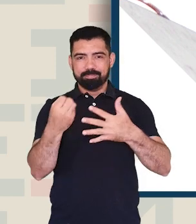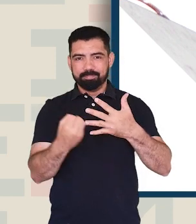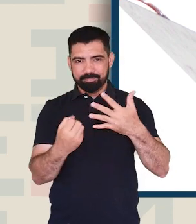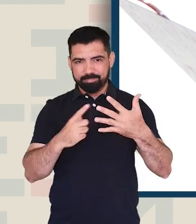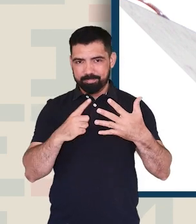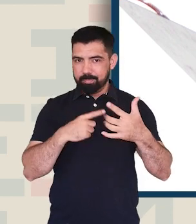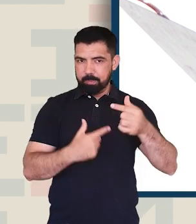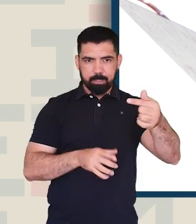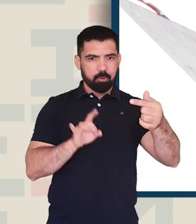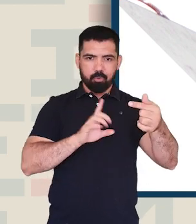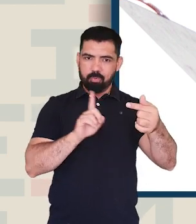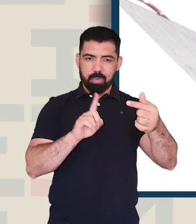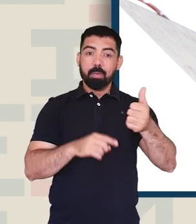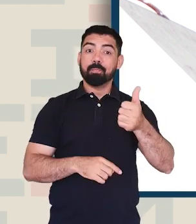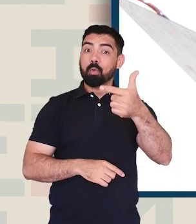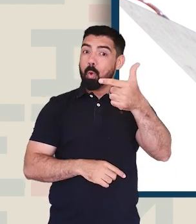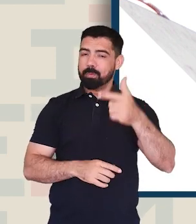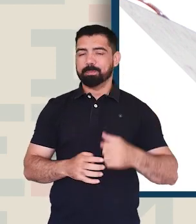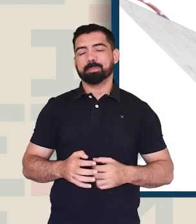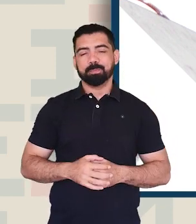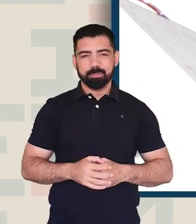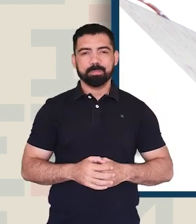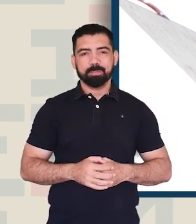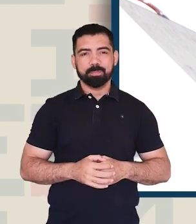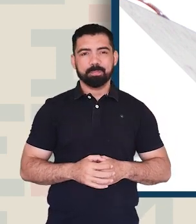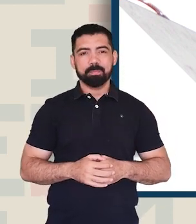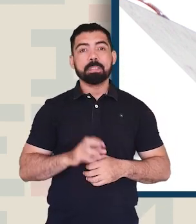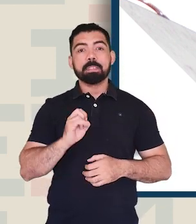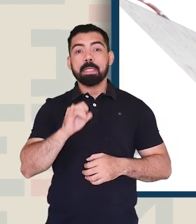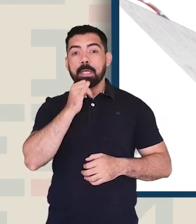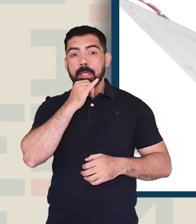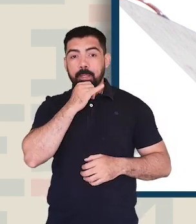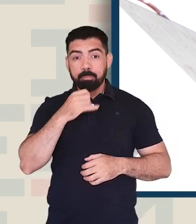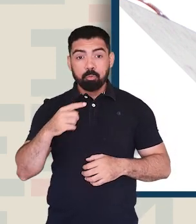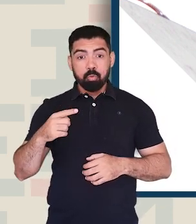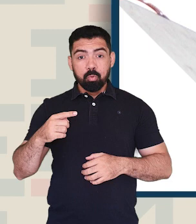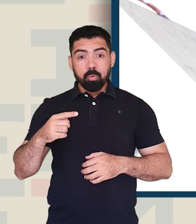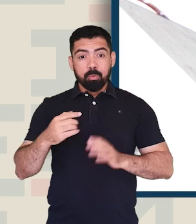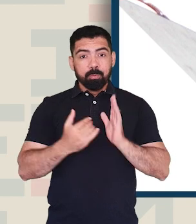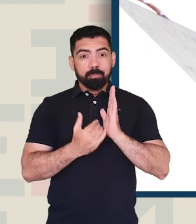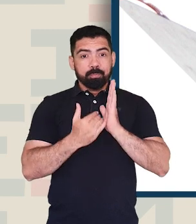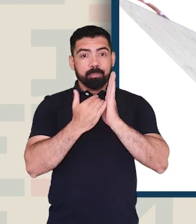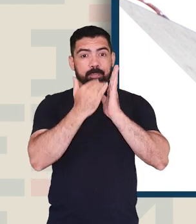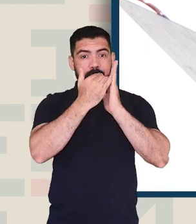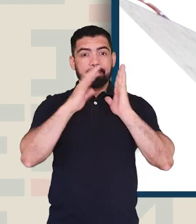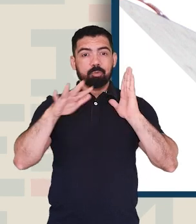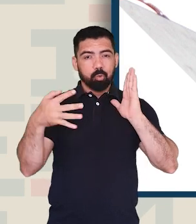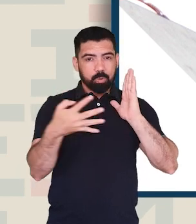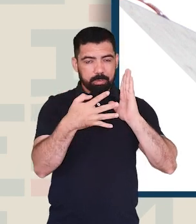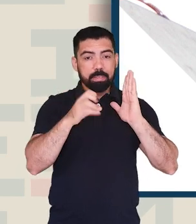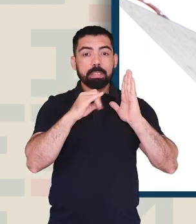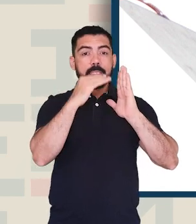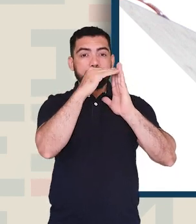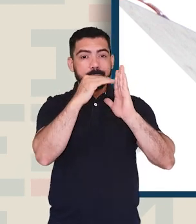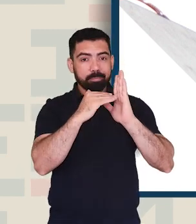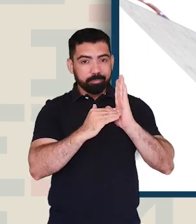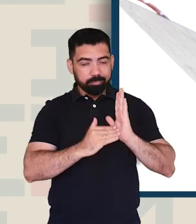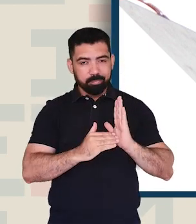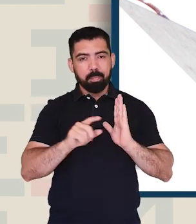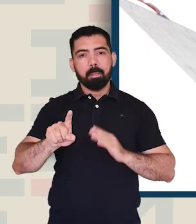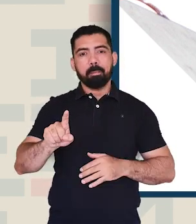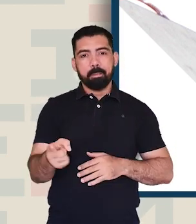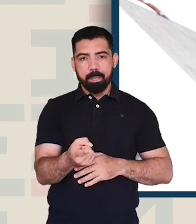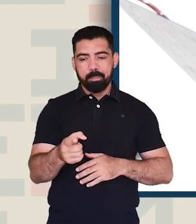vai subindo, chama de sustenido. Quando vai descendo, se chama de bemol, né? Então, quando a gente pensa no campo